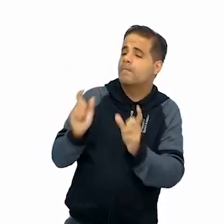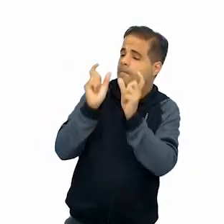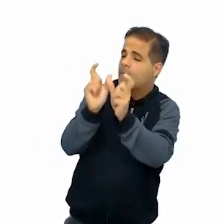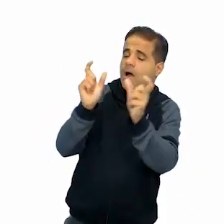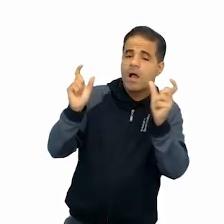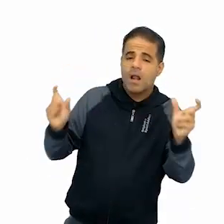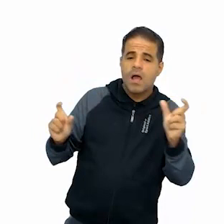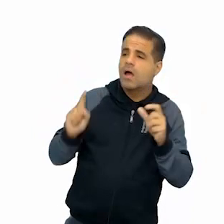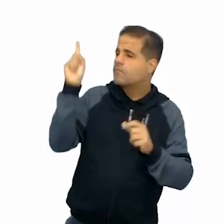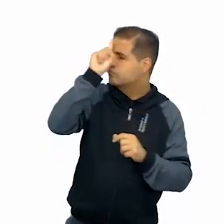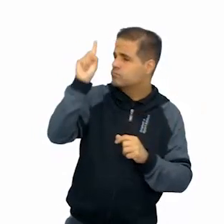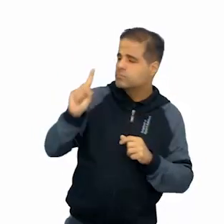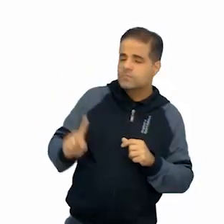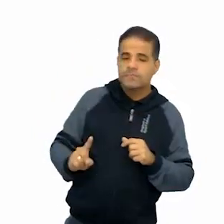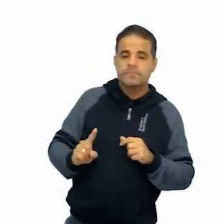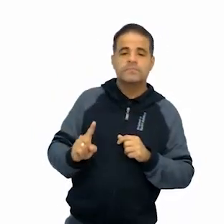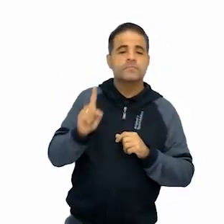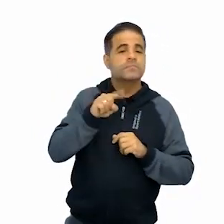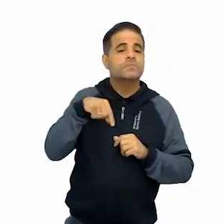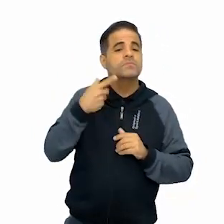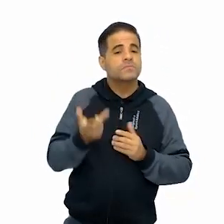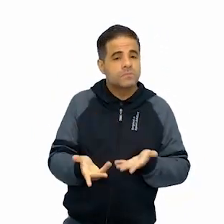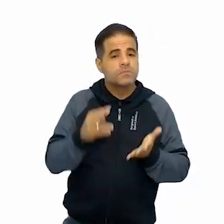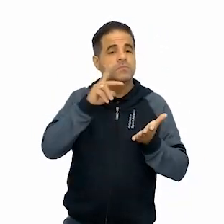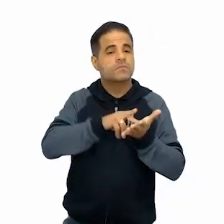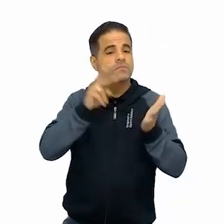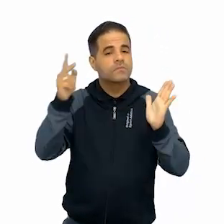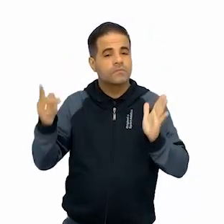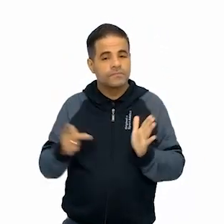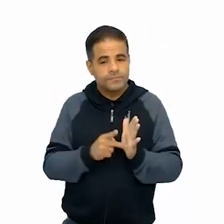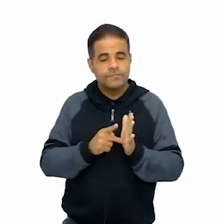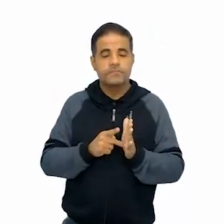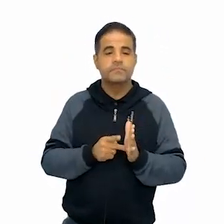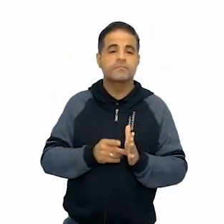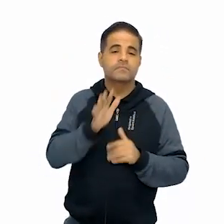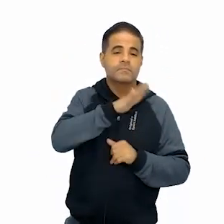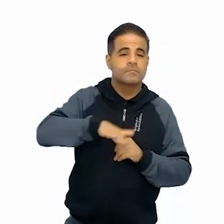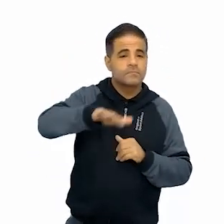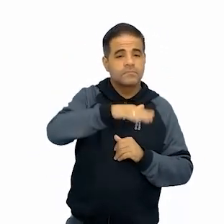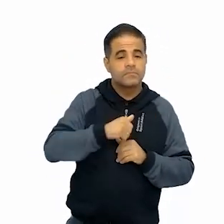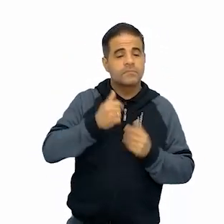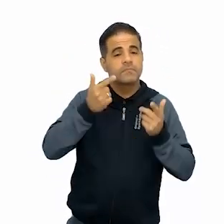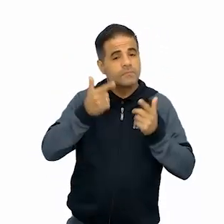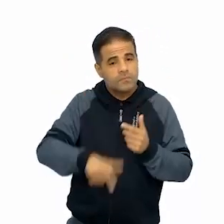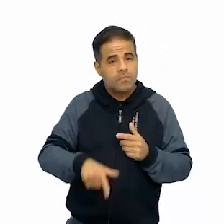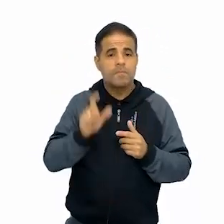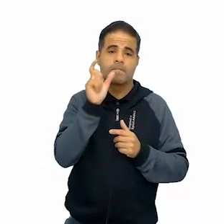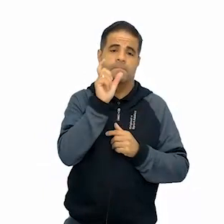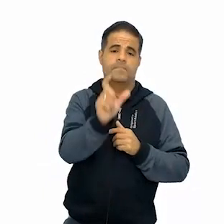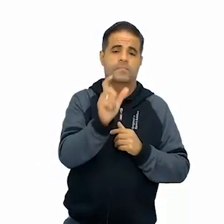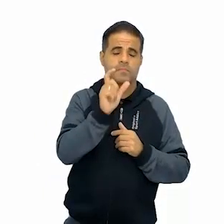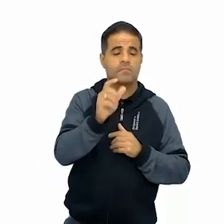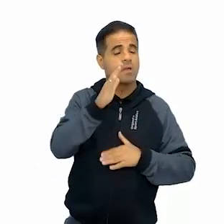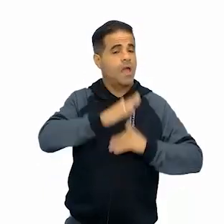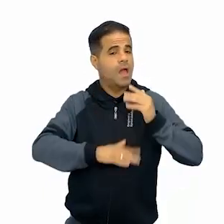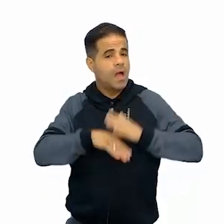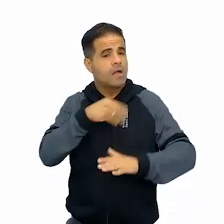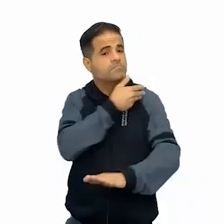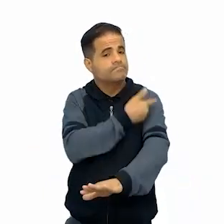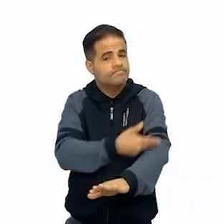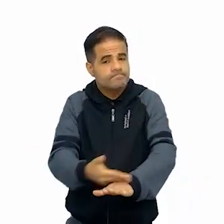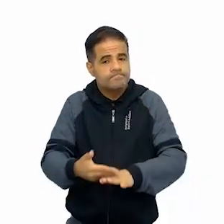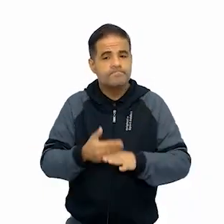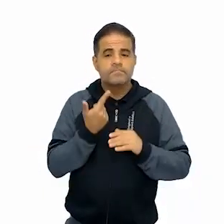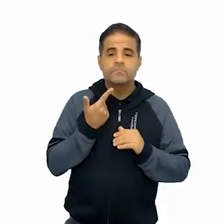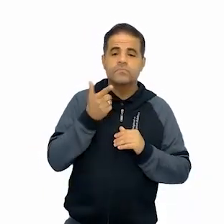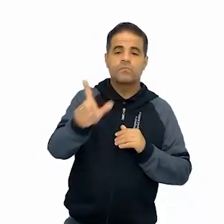palavras que eles não sabem o significado. Pergunte se podem substituir, por exemplo, a palavra hábitos alimentares